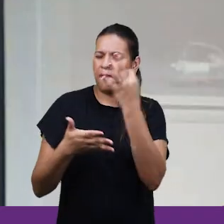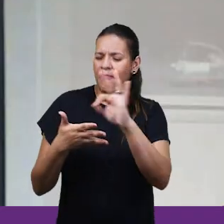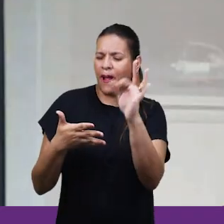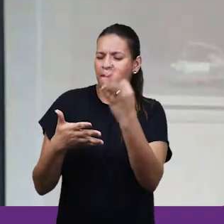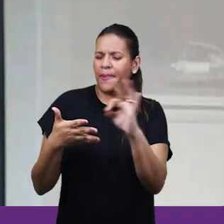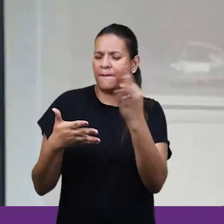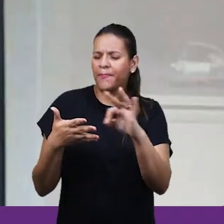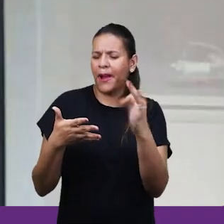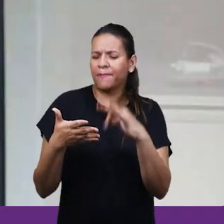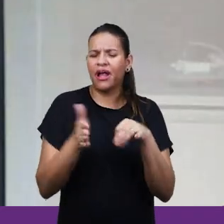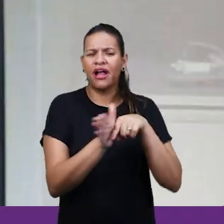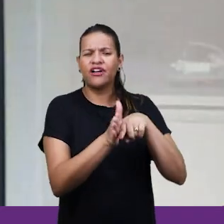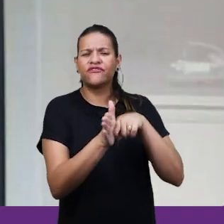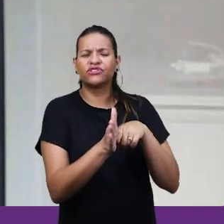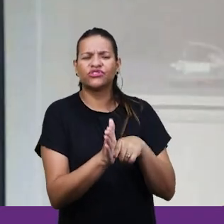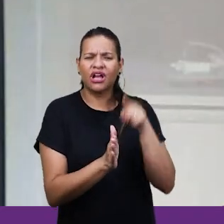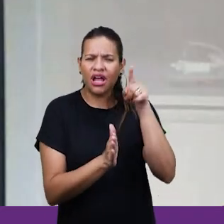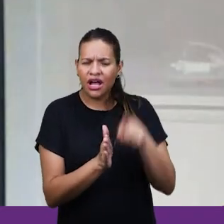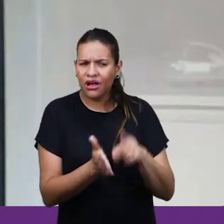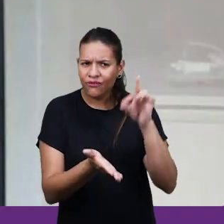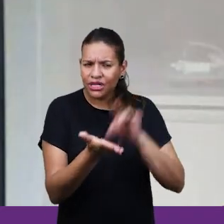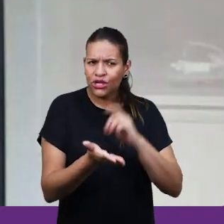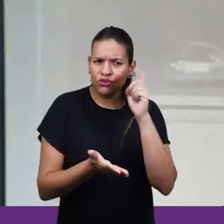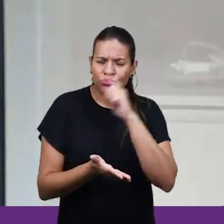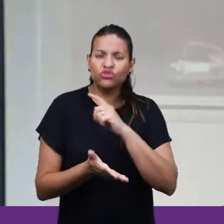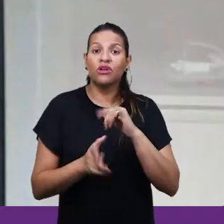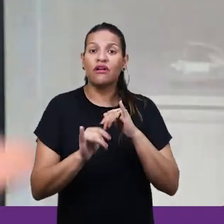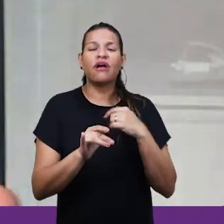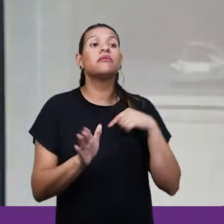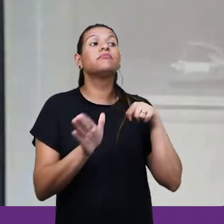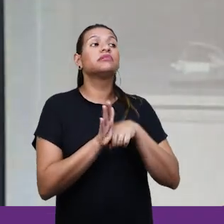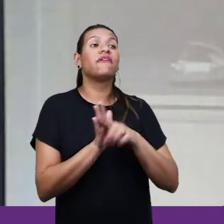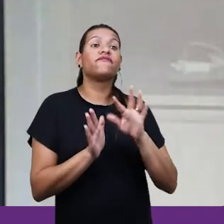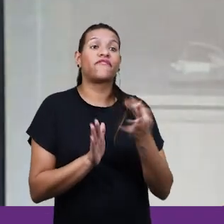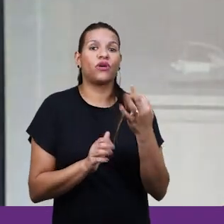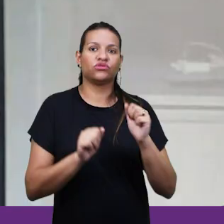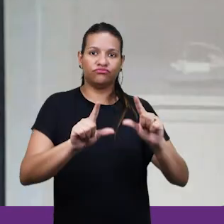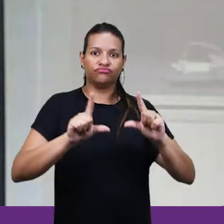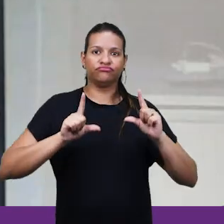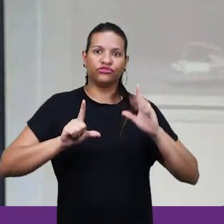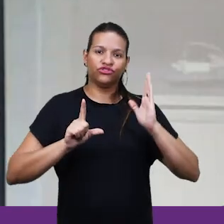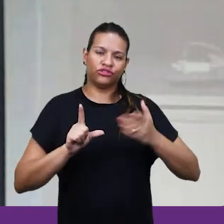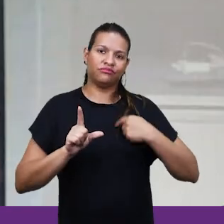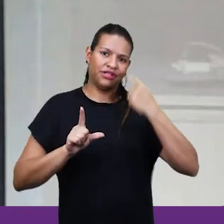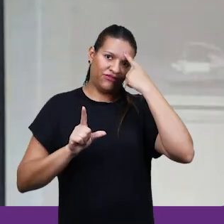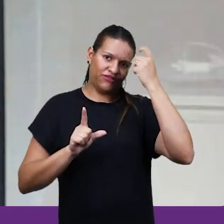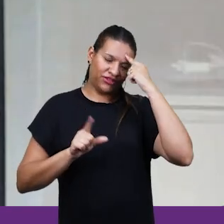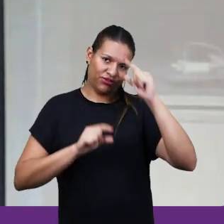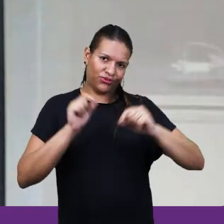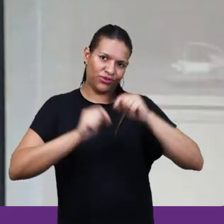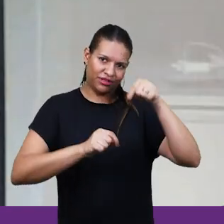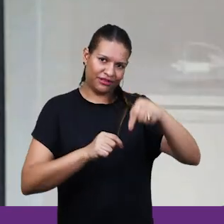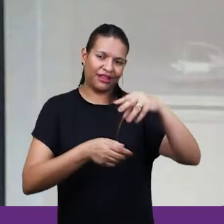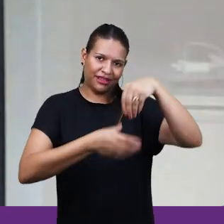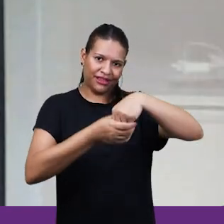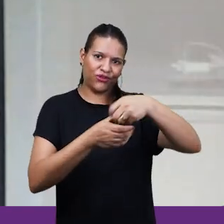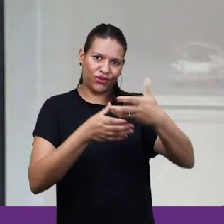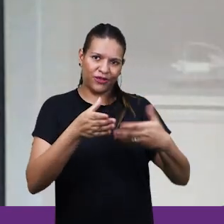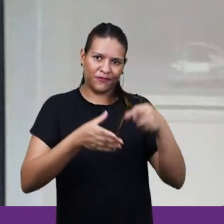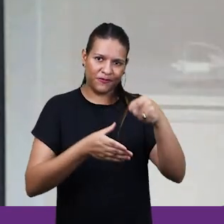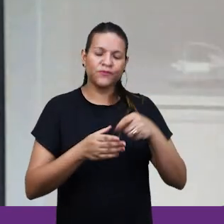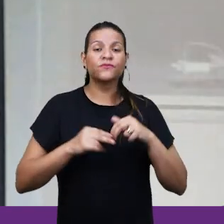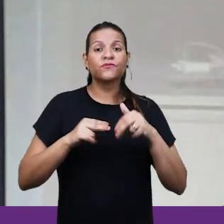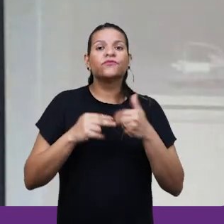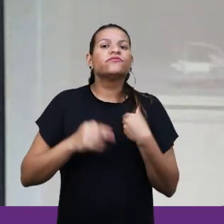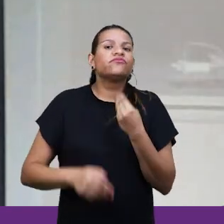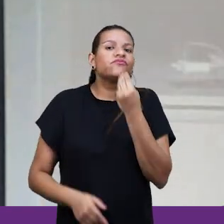ou checagem, falso, verdadeiro, várias vezes a gente vai ver que uma agência profissional, né, de